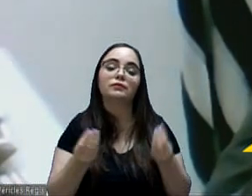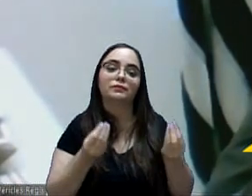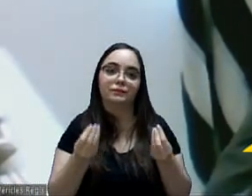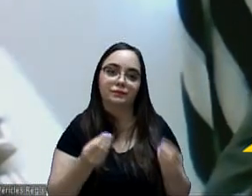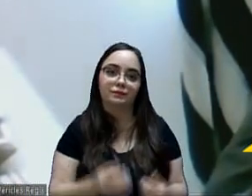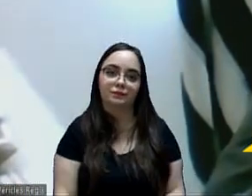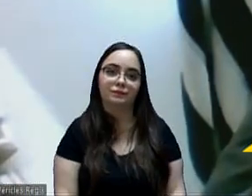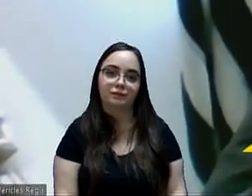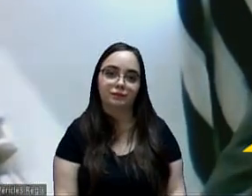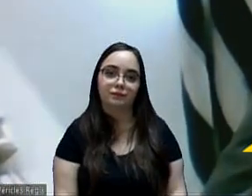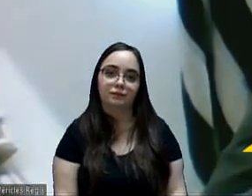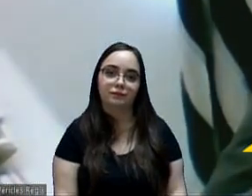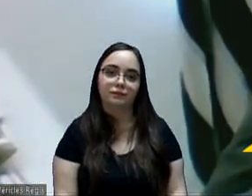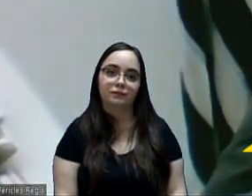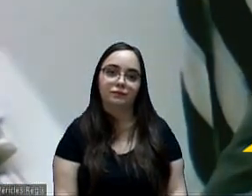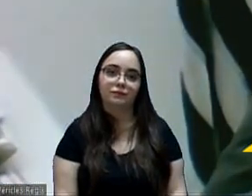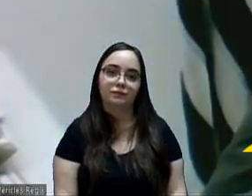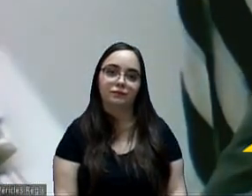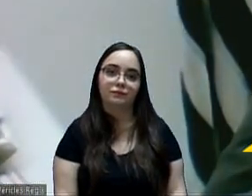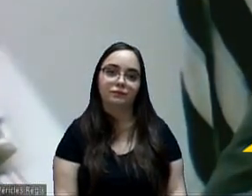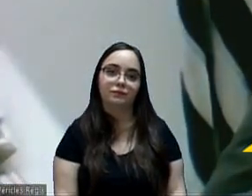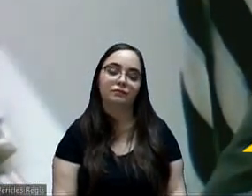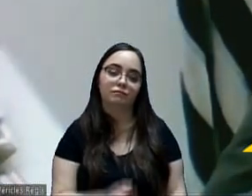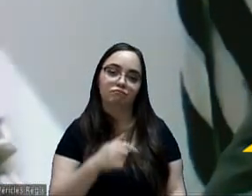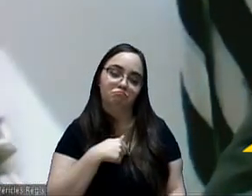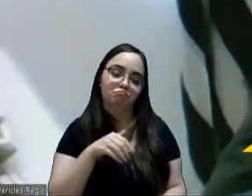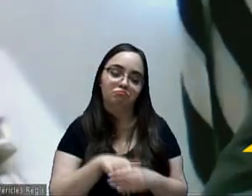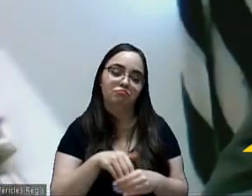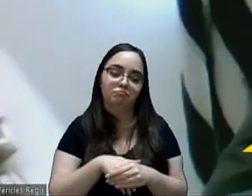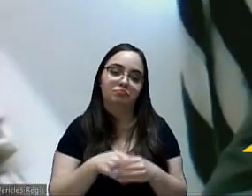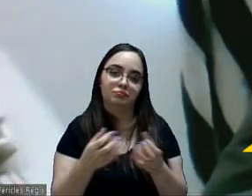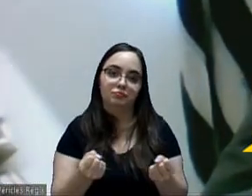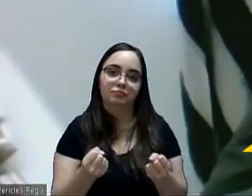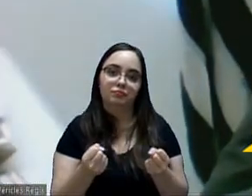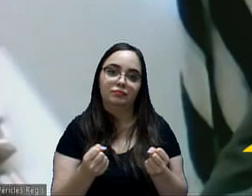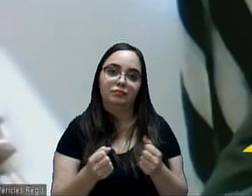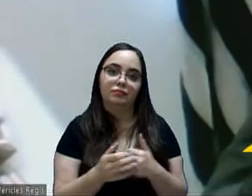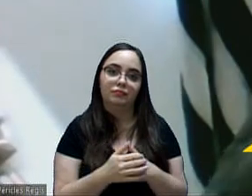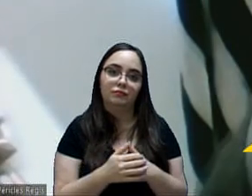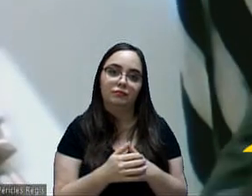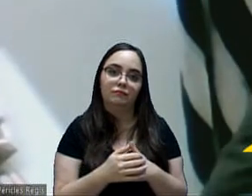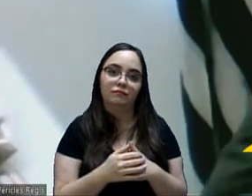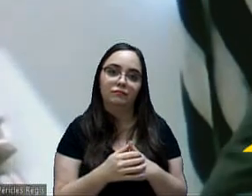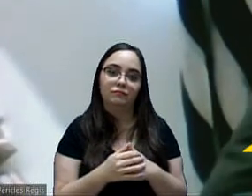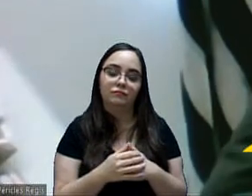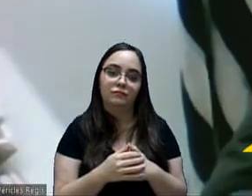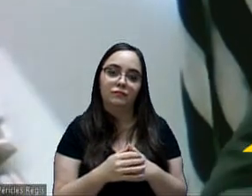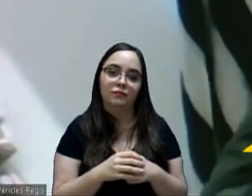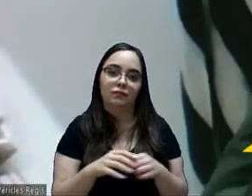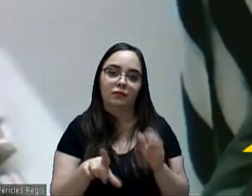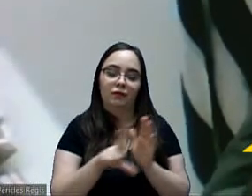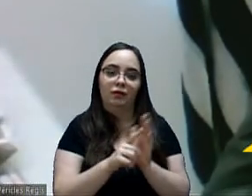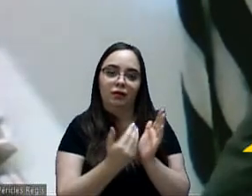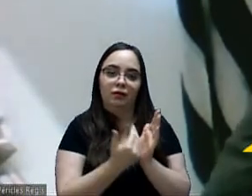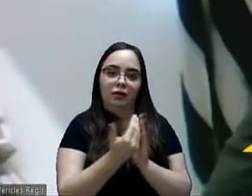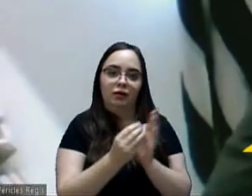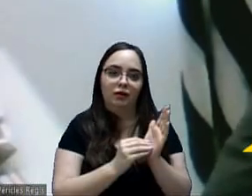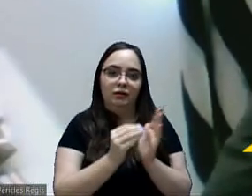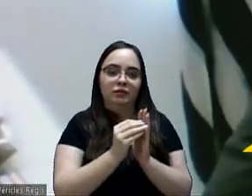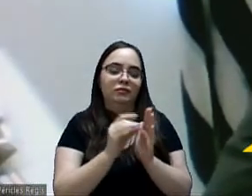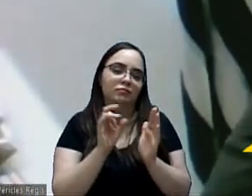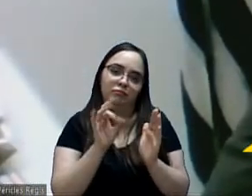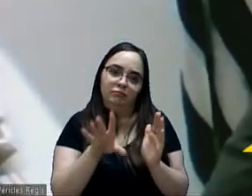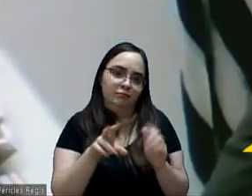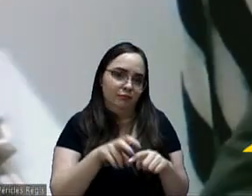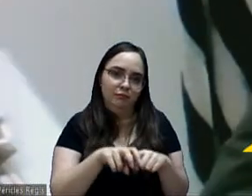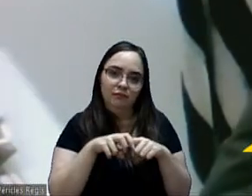bom? Mas eu espero, vou votar favorável, tá? Sem votar numa emenda inconstitucional só por esse